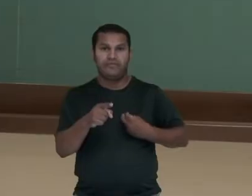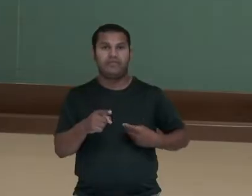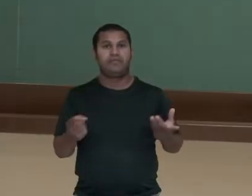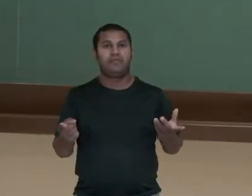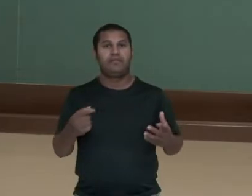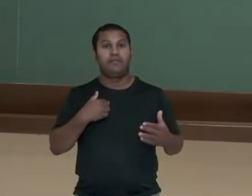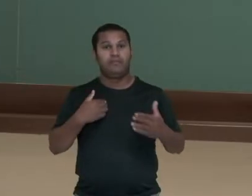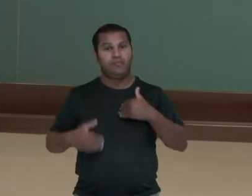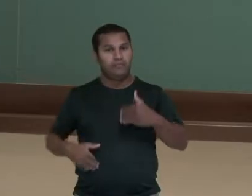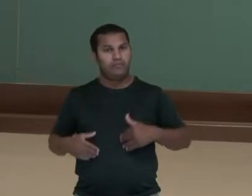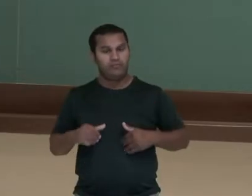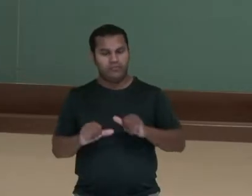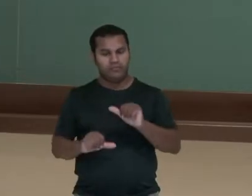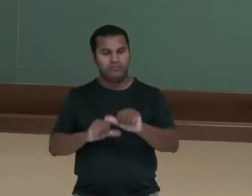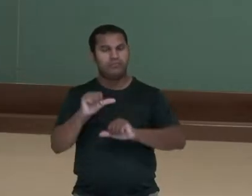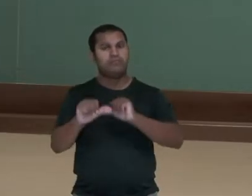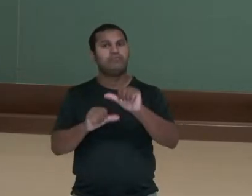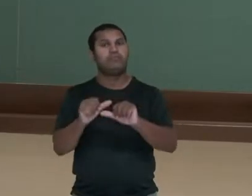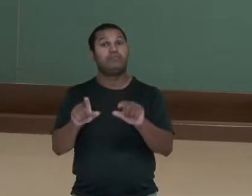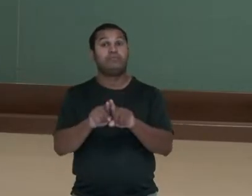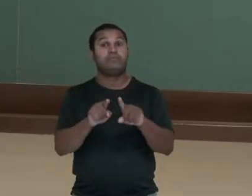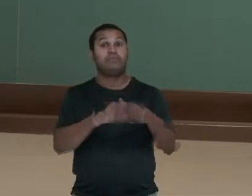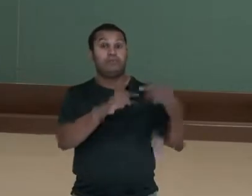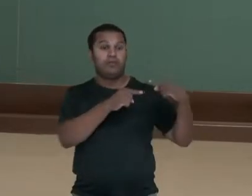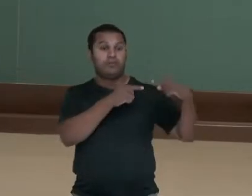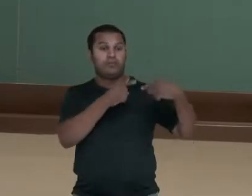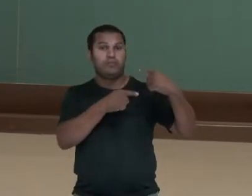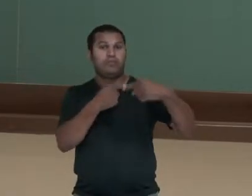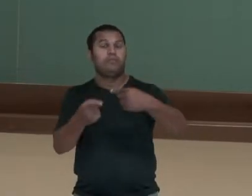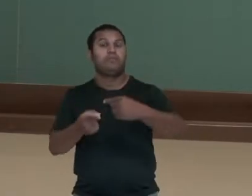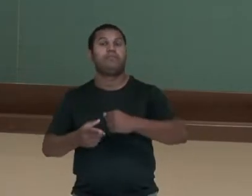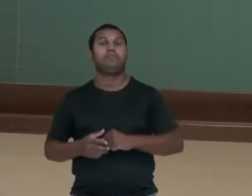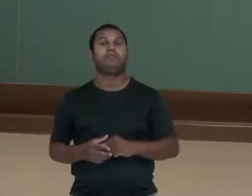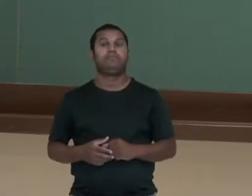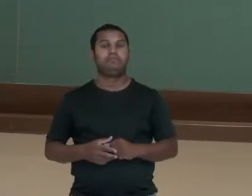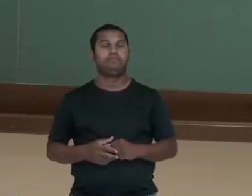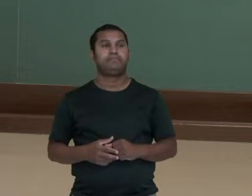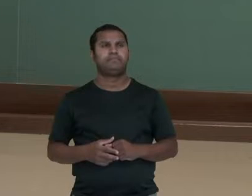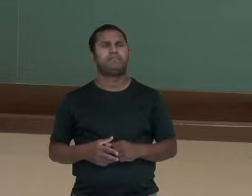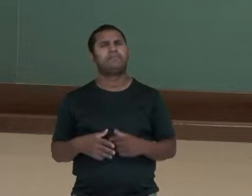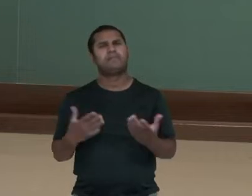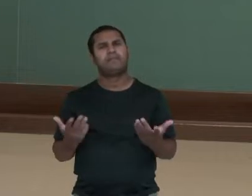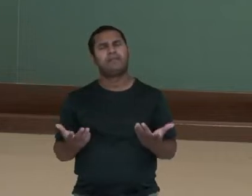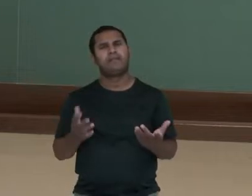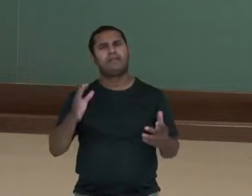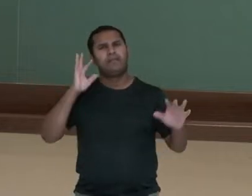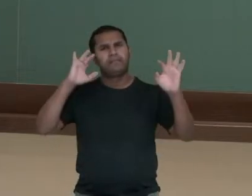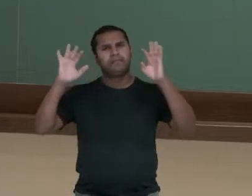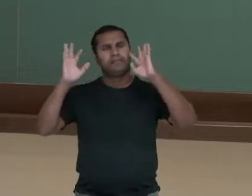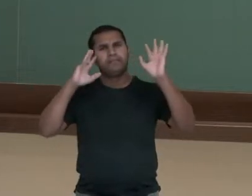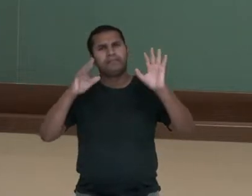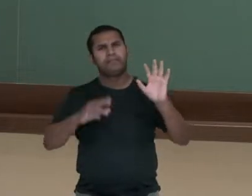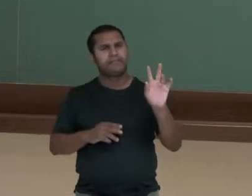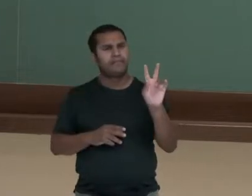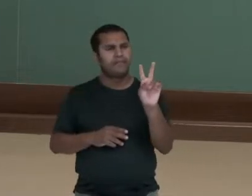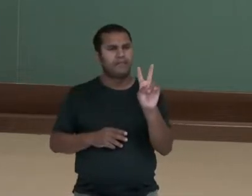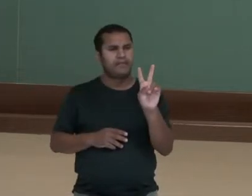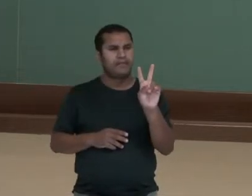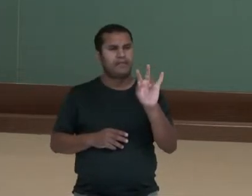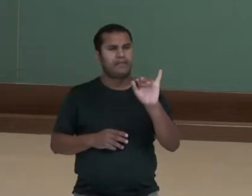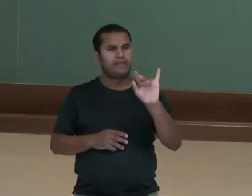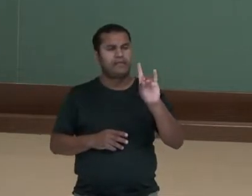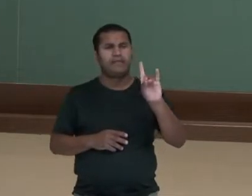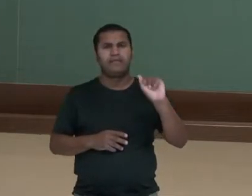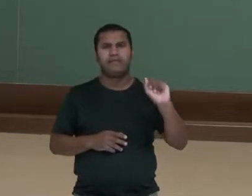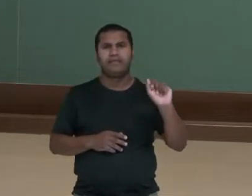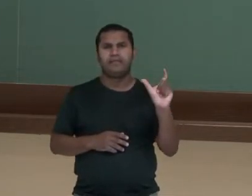hereditariedade. O que é vida? É muito difícil definir vida, né? Lá para uma criancinha, nós vamos dizer